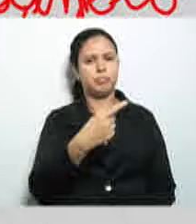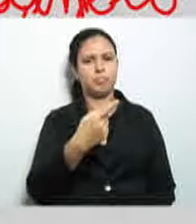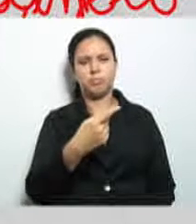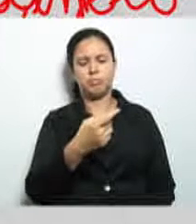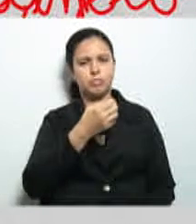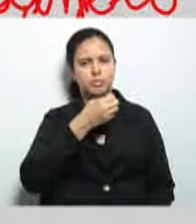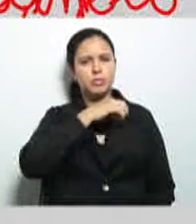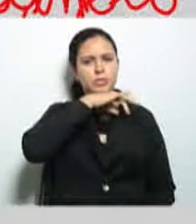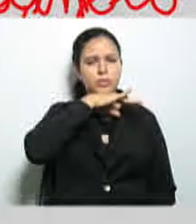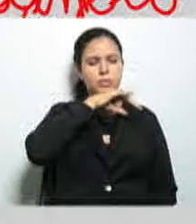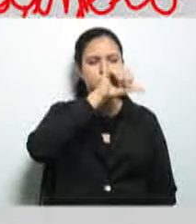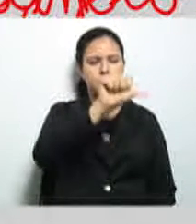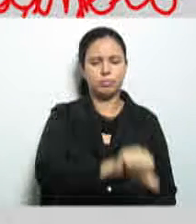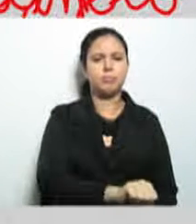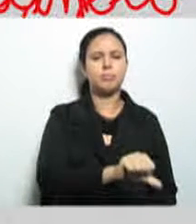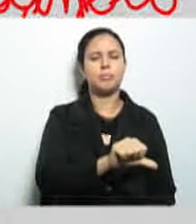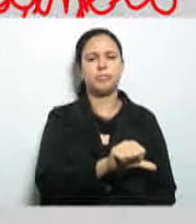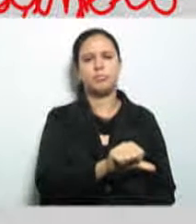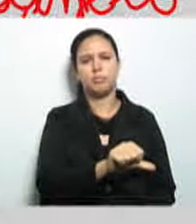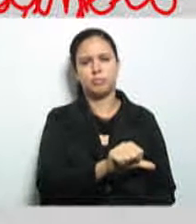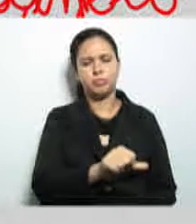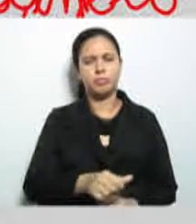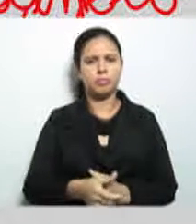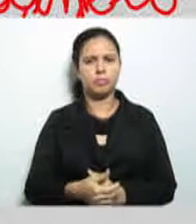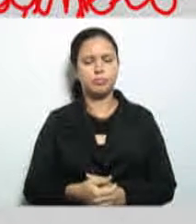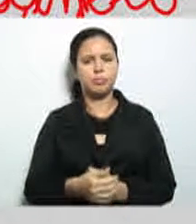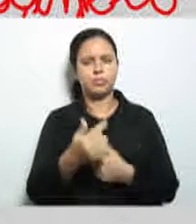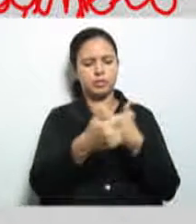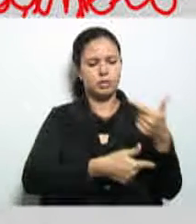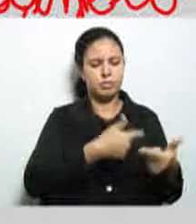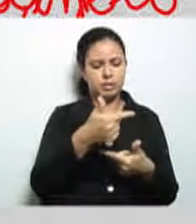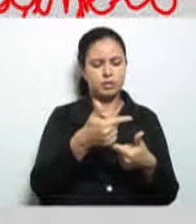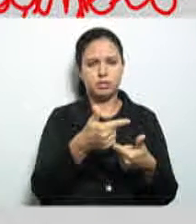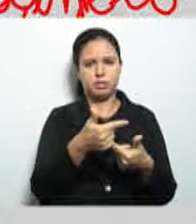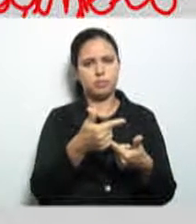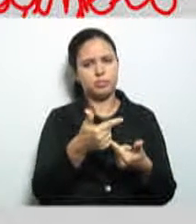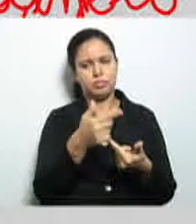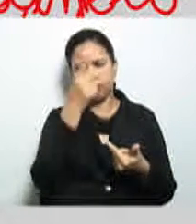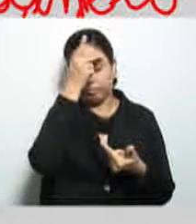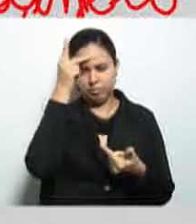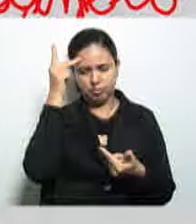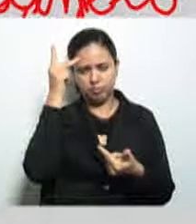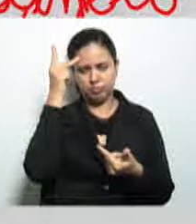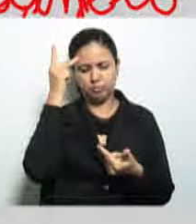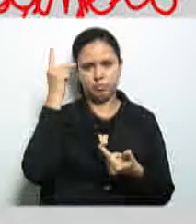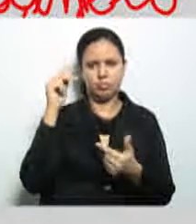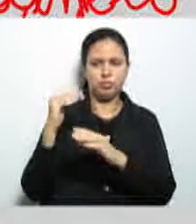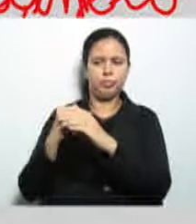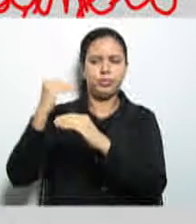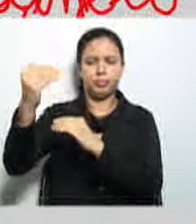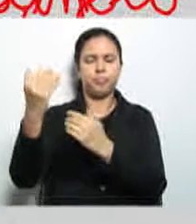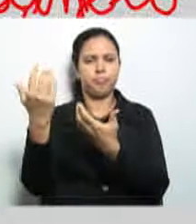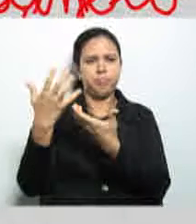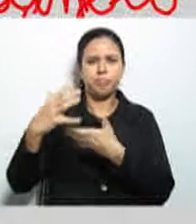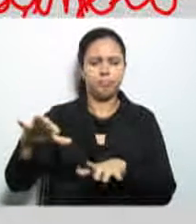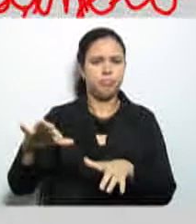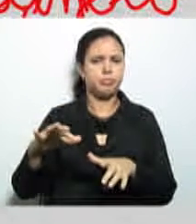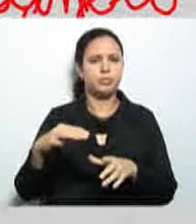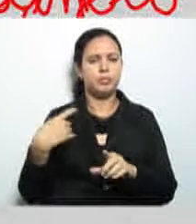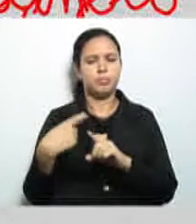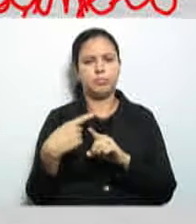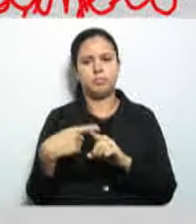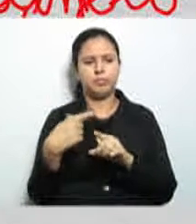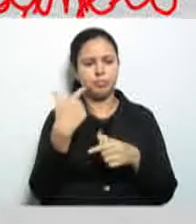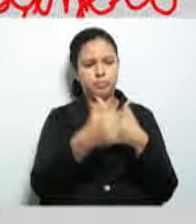trabalho era só coisa de escravo. Ninguém queria trabalhar porque o trabalho era algo